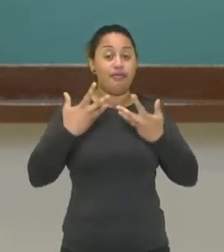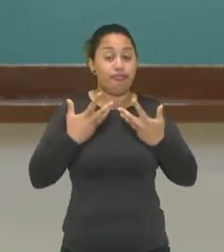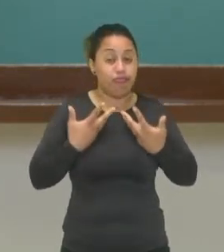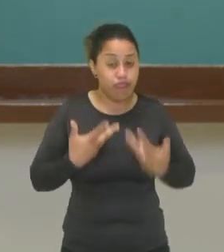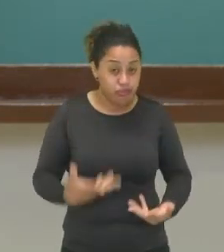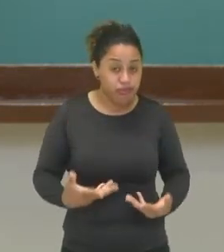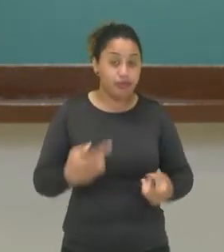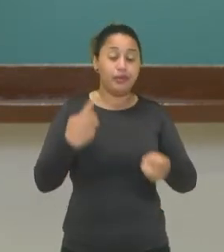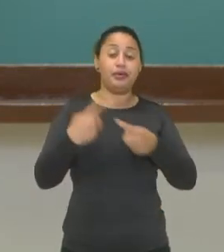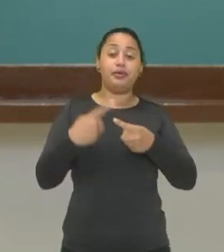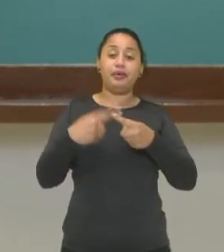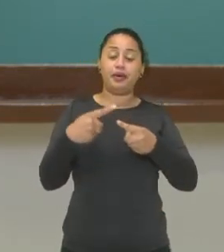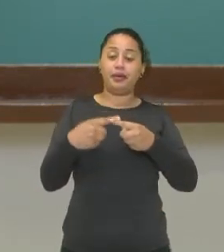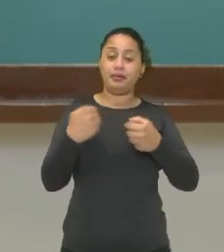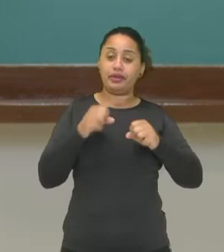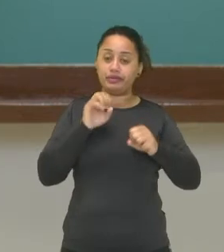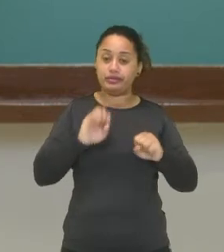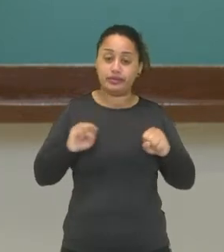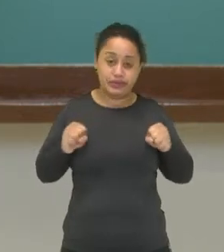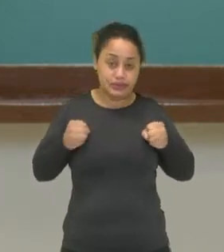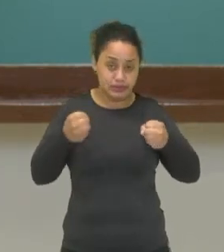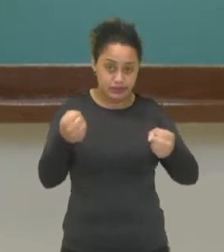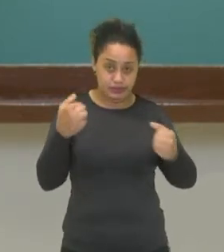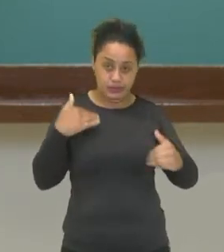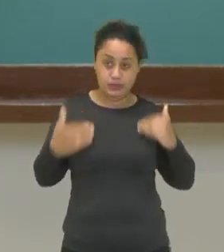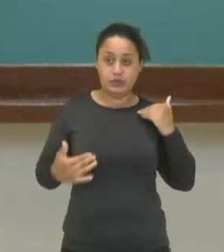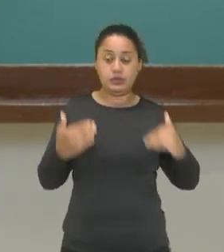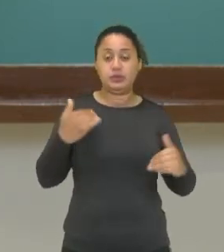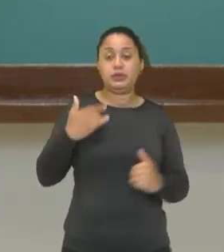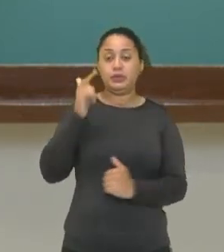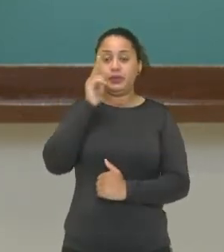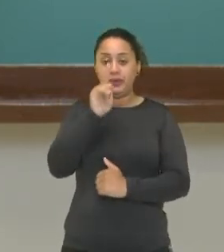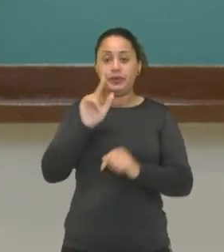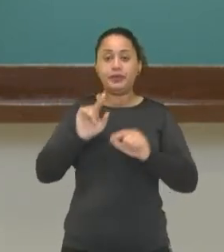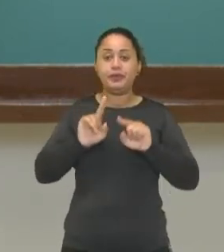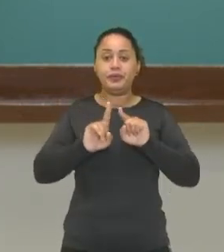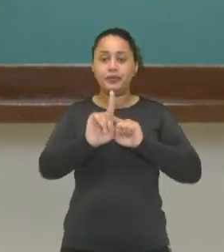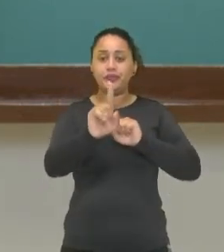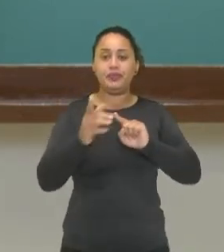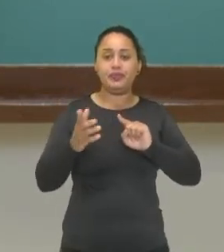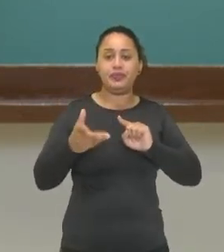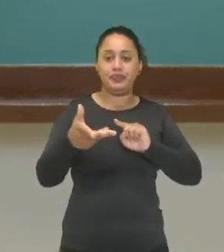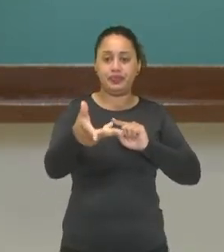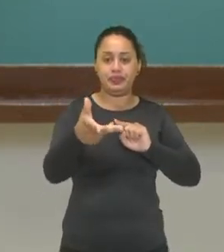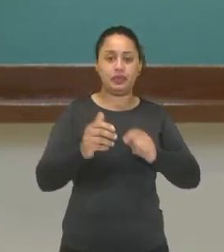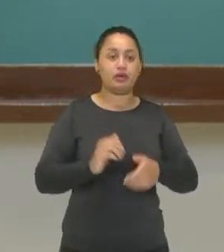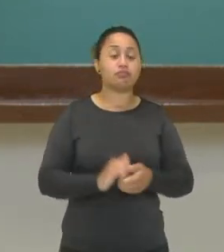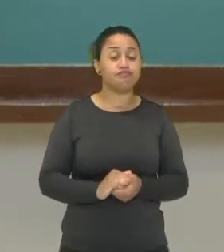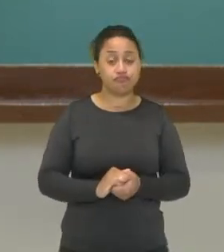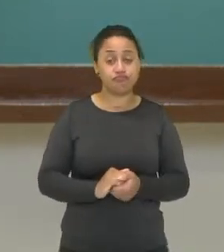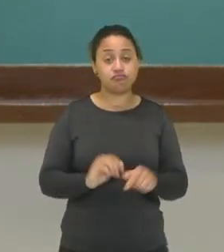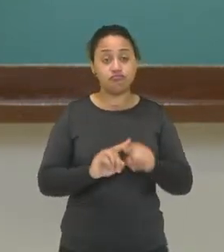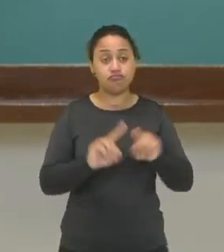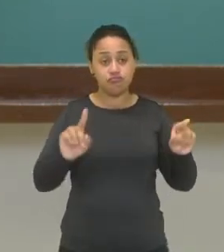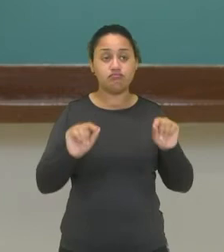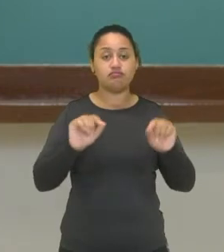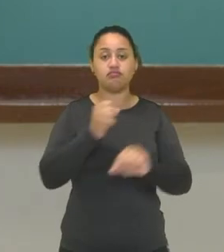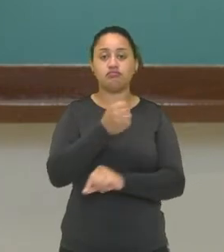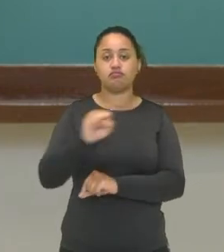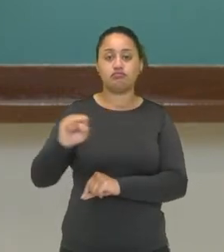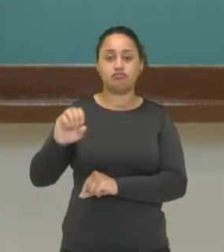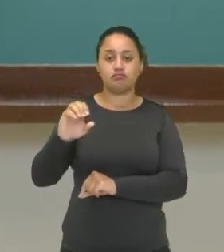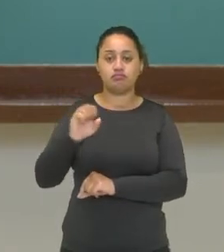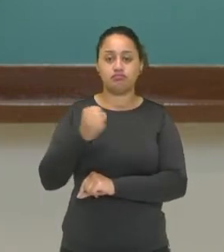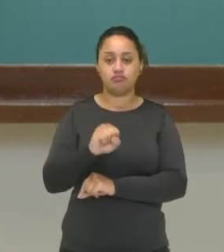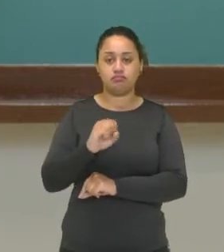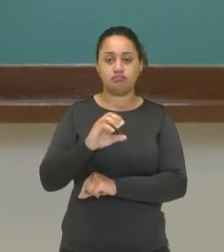faz um grande esforço físico para tentar manter a sua velocidade. Já a prova de 800